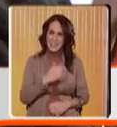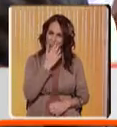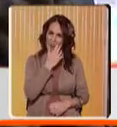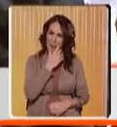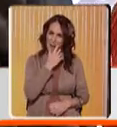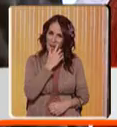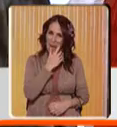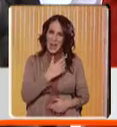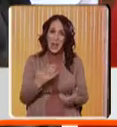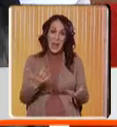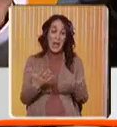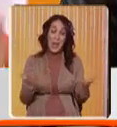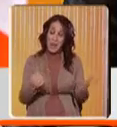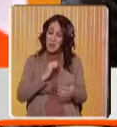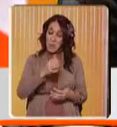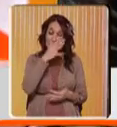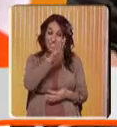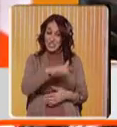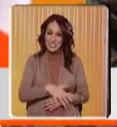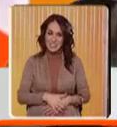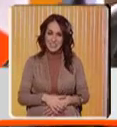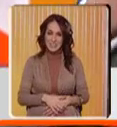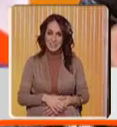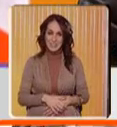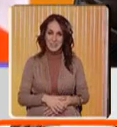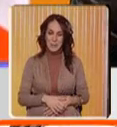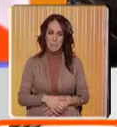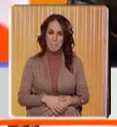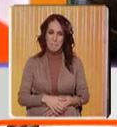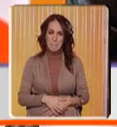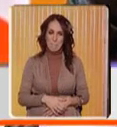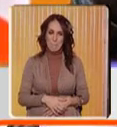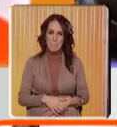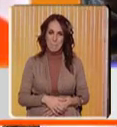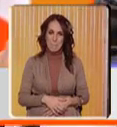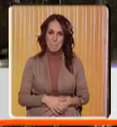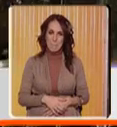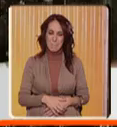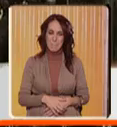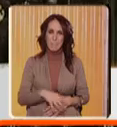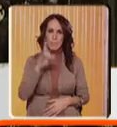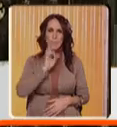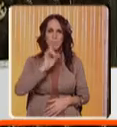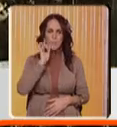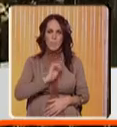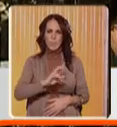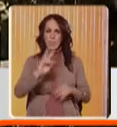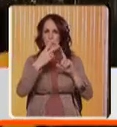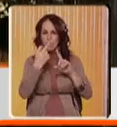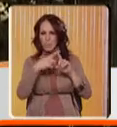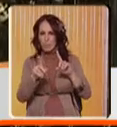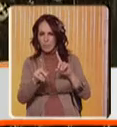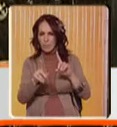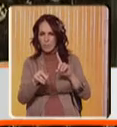Troca a dieta. Basta uma maneira de combater a alergia. Vamos à próxima questão, que não tem nada a ver com isto. Homens e mulheres têm visões